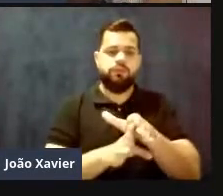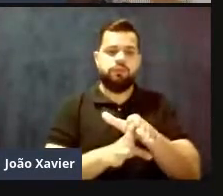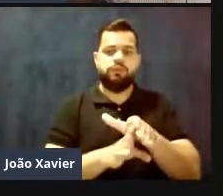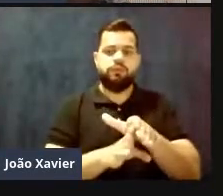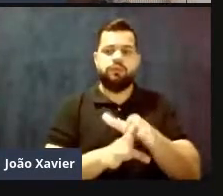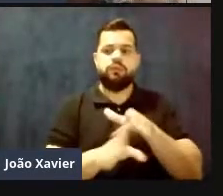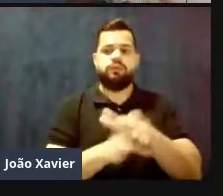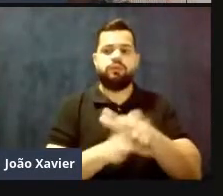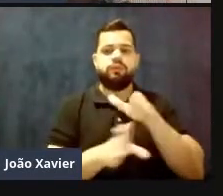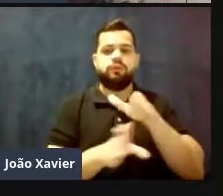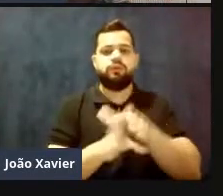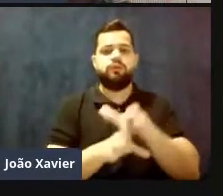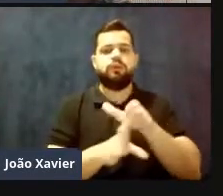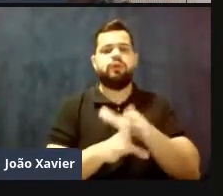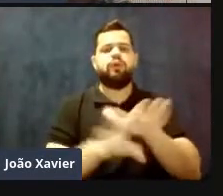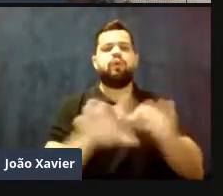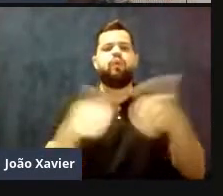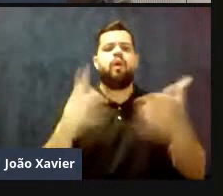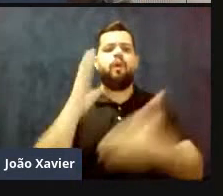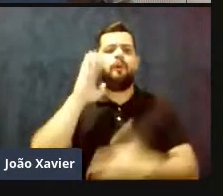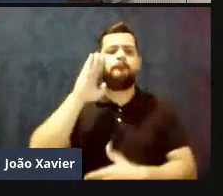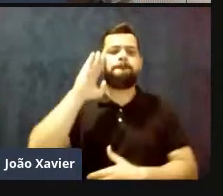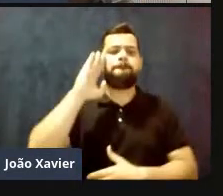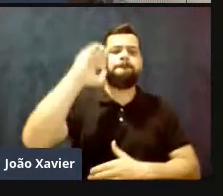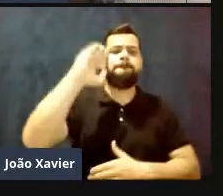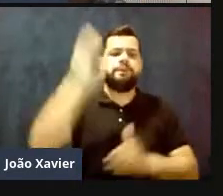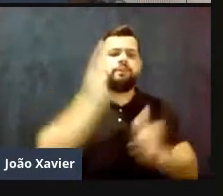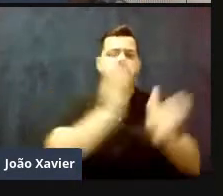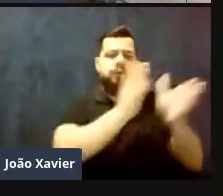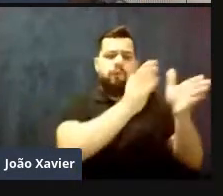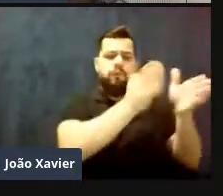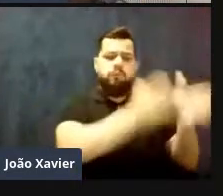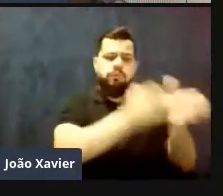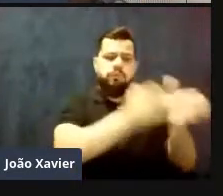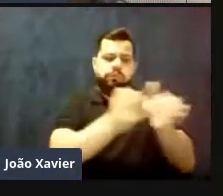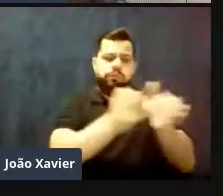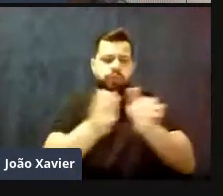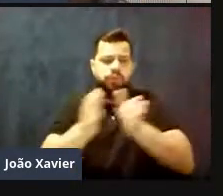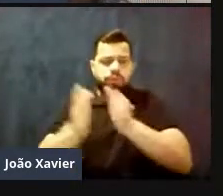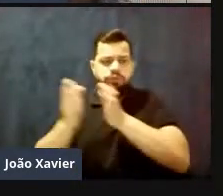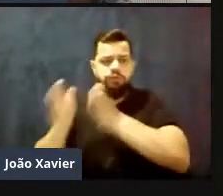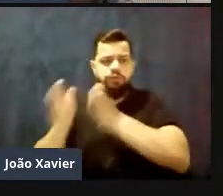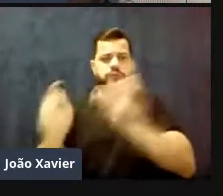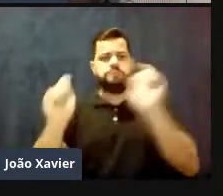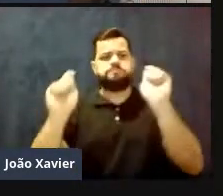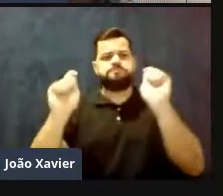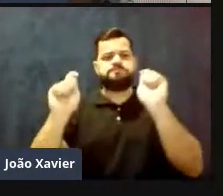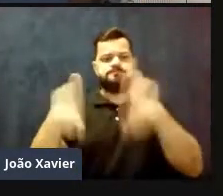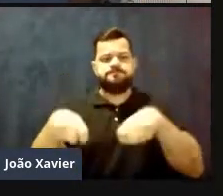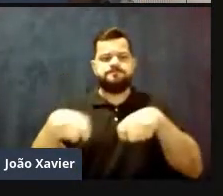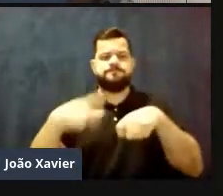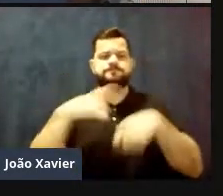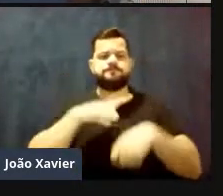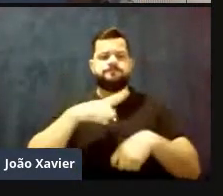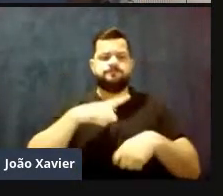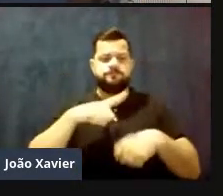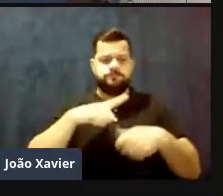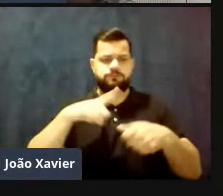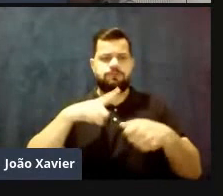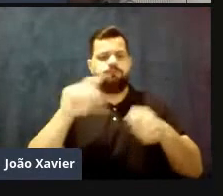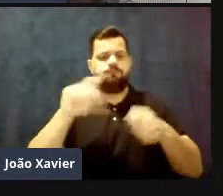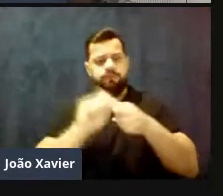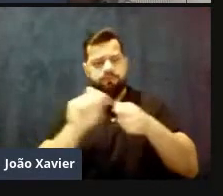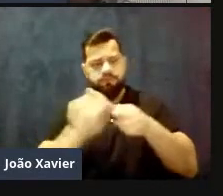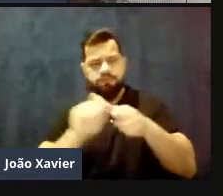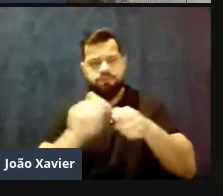principais processos iniciais terapêuticos que poderiam ser realizados em pacientes com SARS-CoV-2 e que a gente precisava ter um